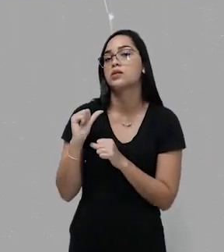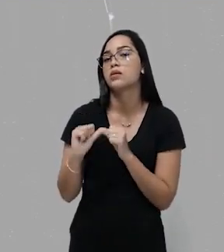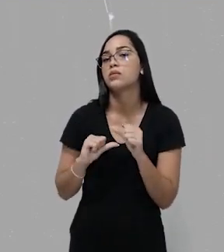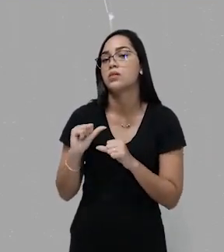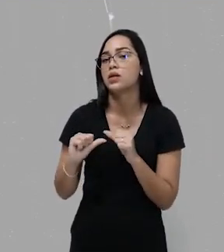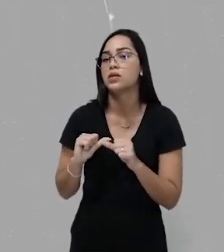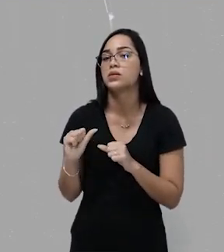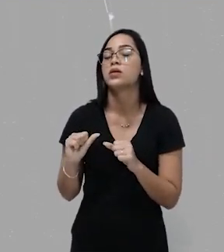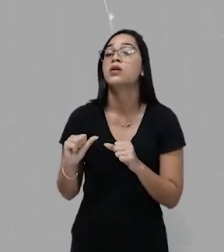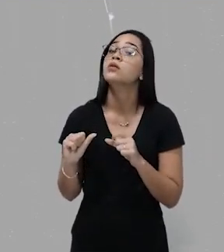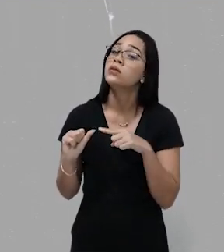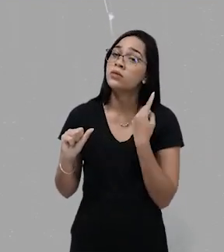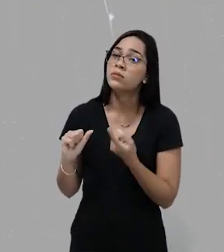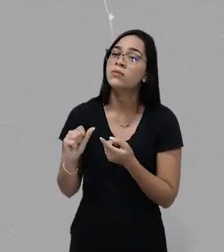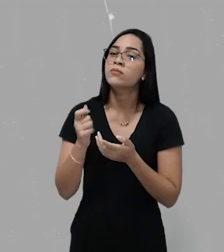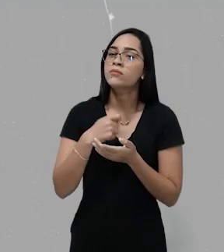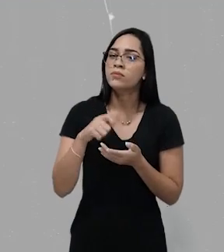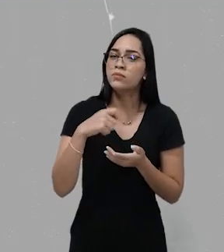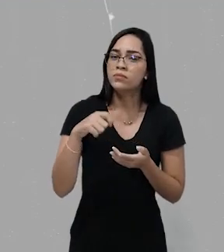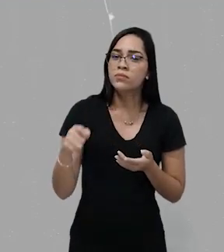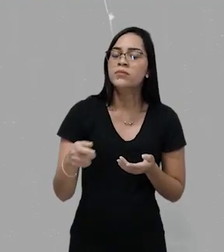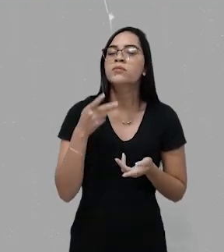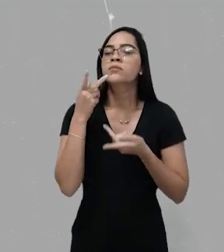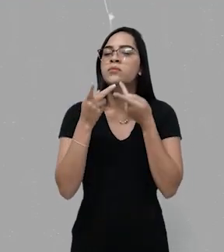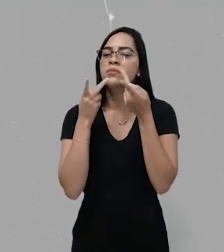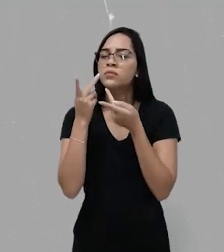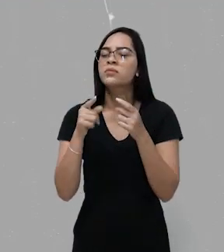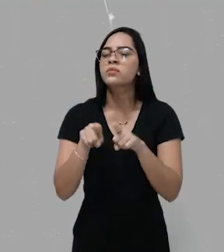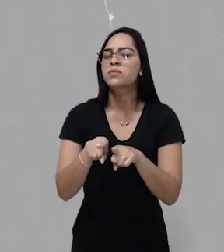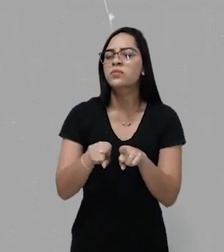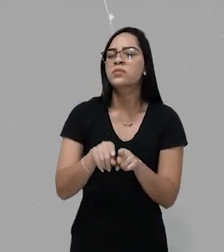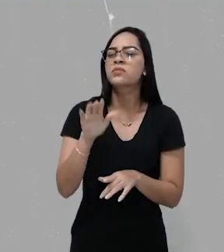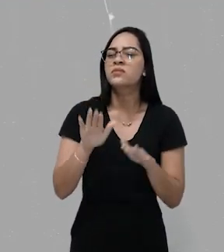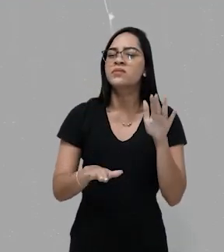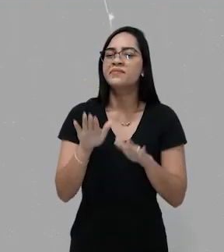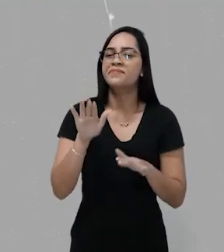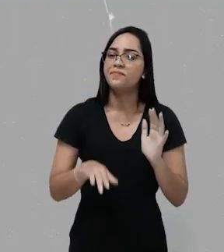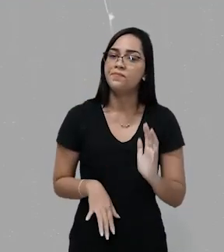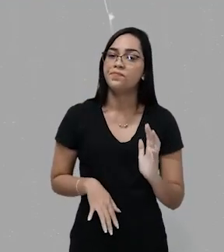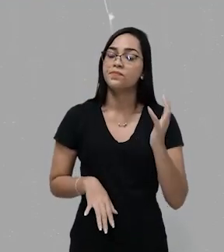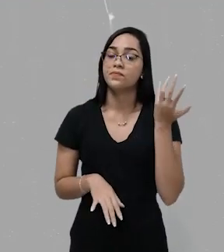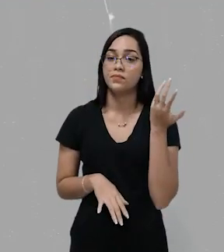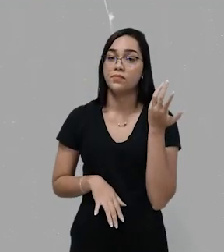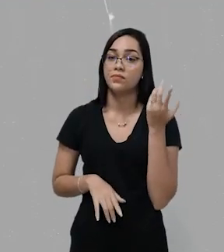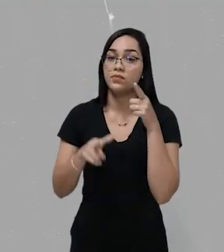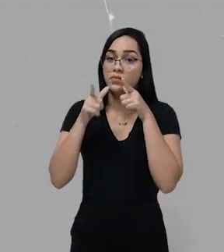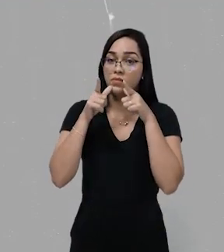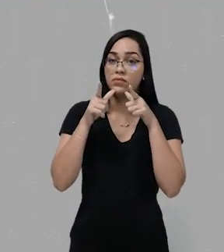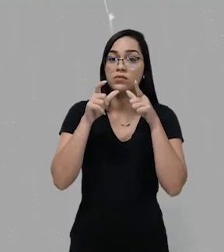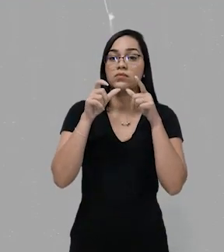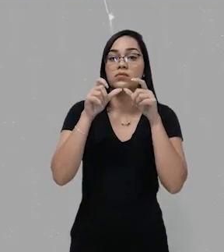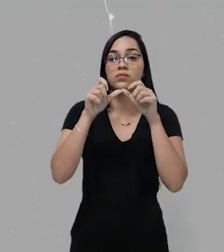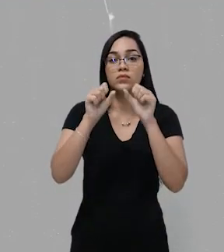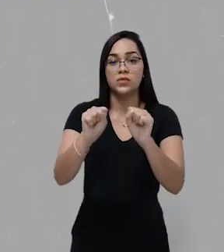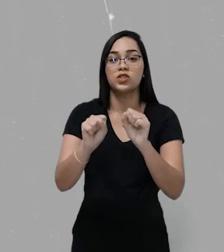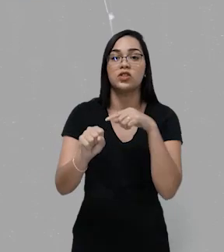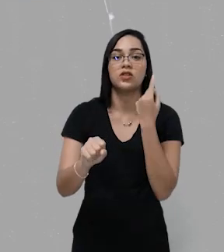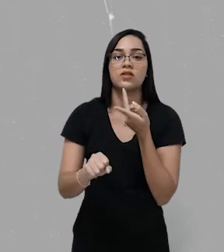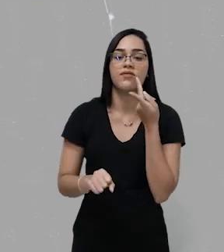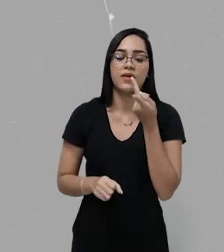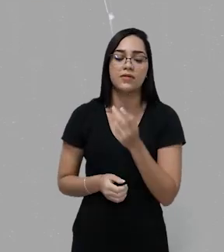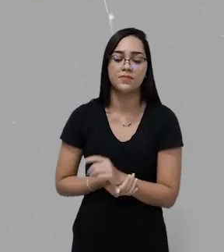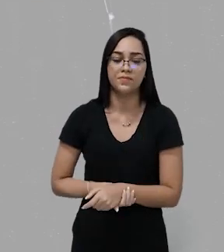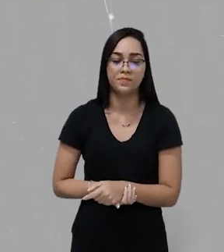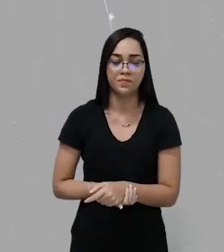flexibilidade, nós mudamos ao escrevermos, ao falarmos, dependendo da situação linguística da nossa fala. Vamos